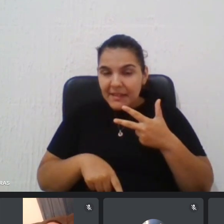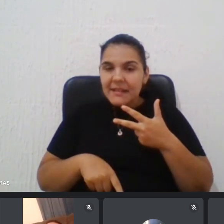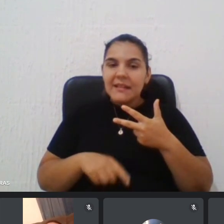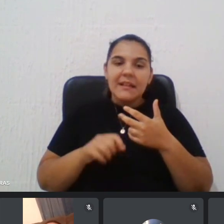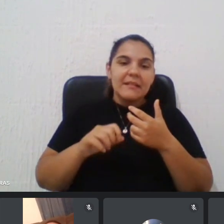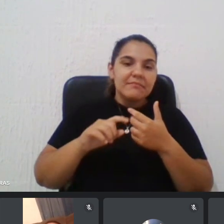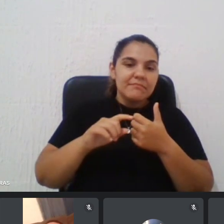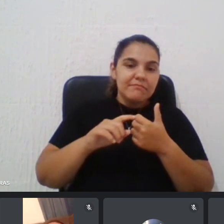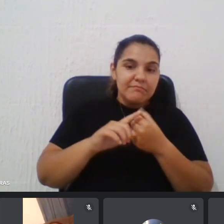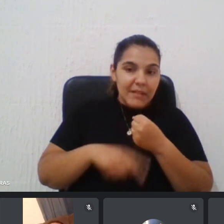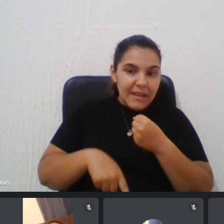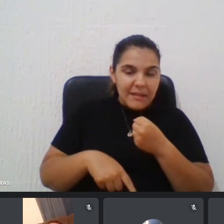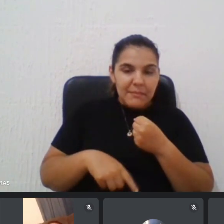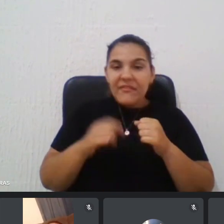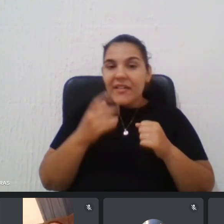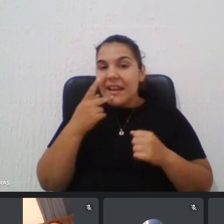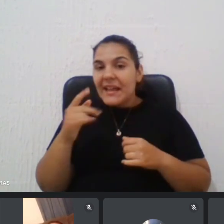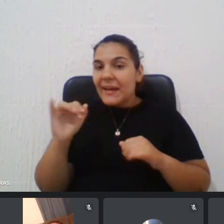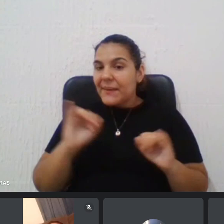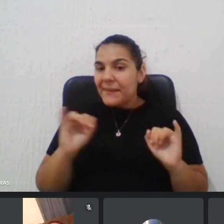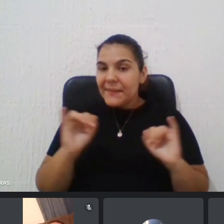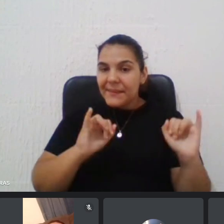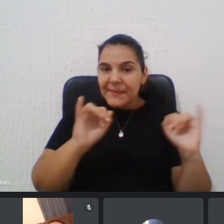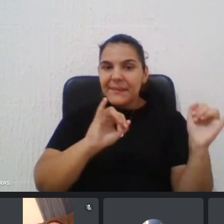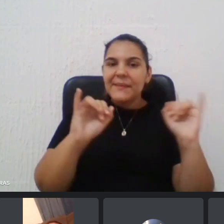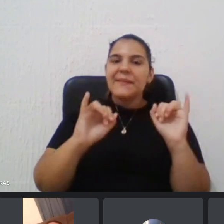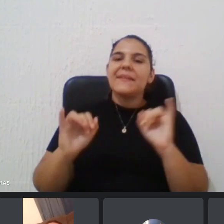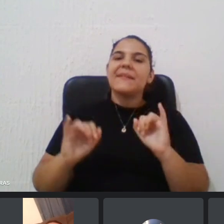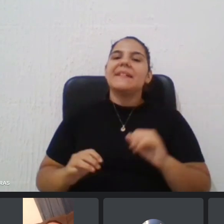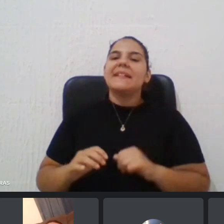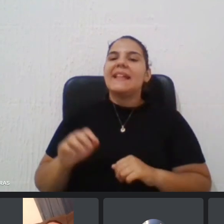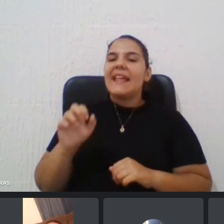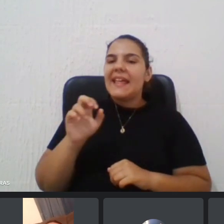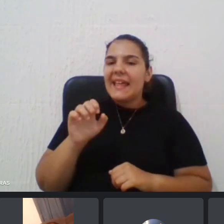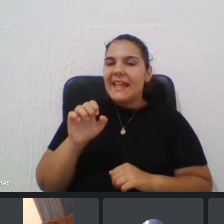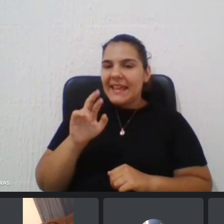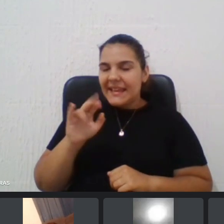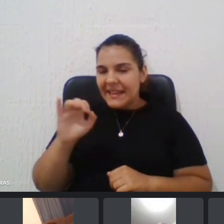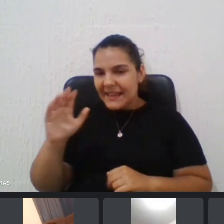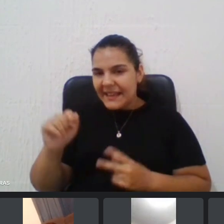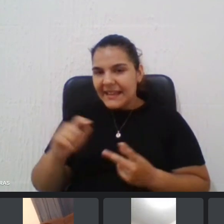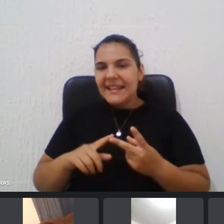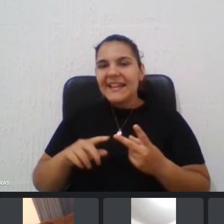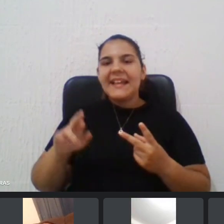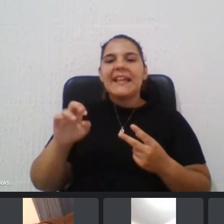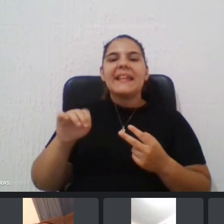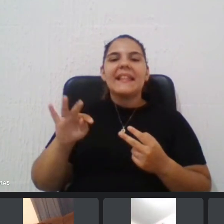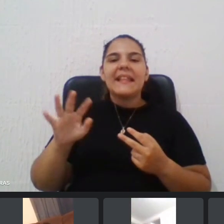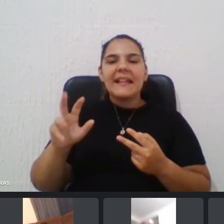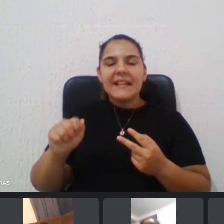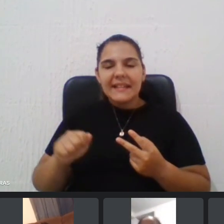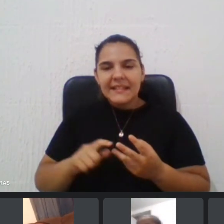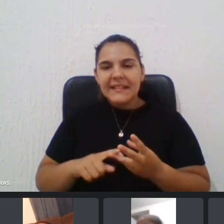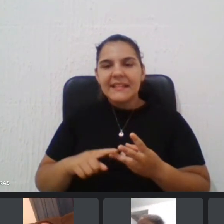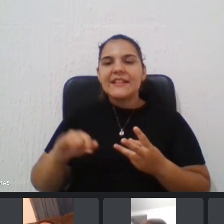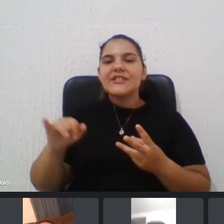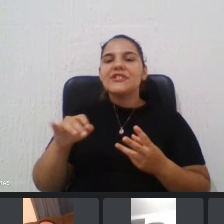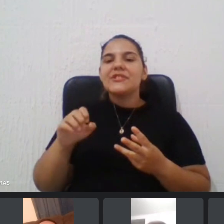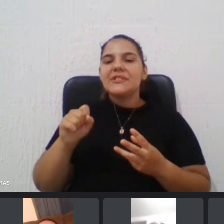oi para a gente, Leca, Renata, que estão ajudando a gente nesse processo também, Jessica que está,